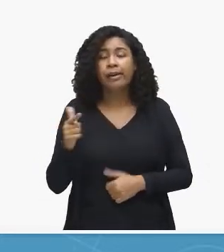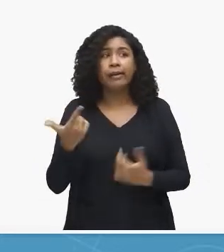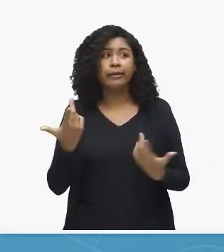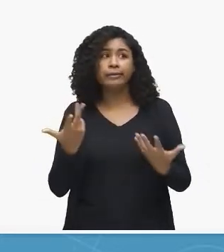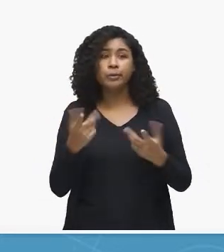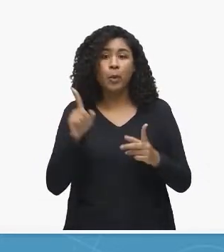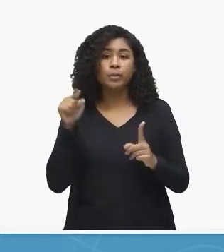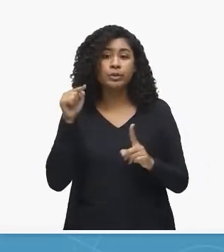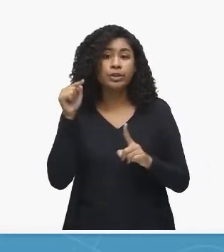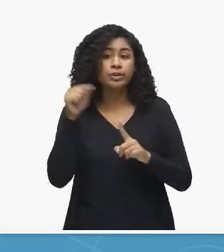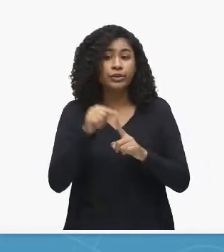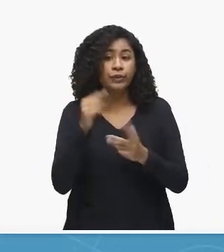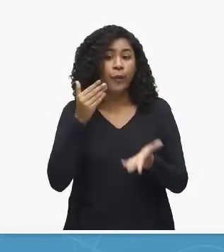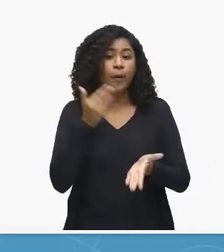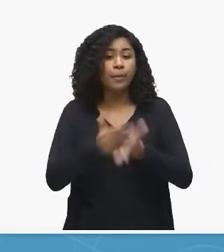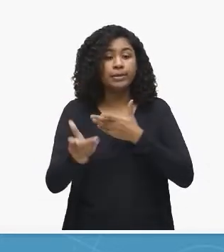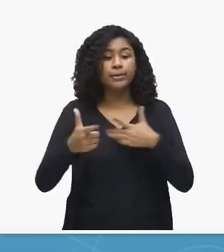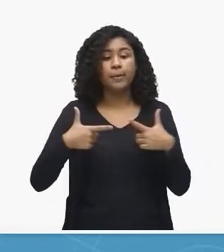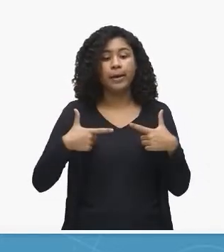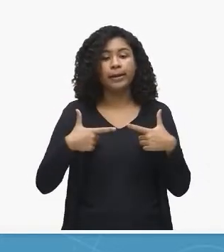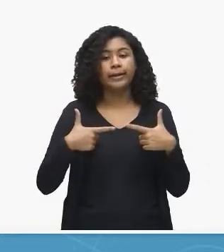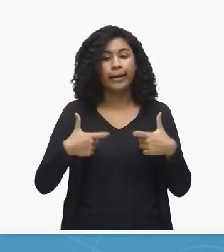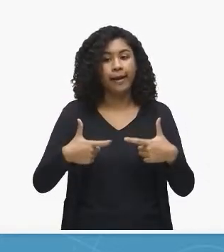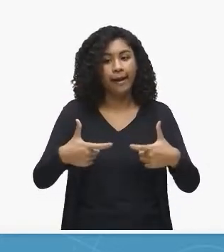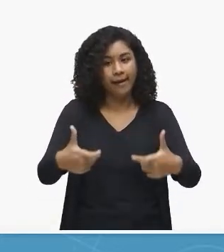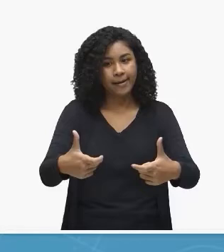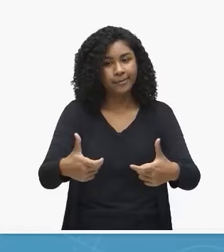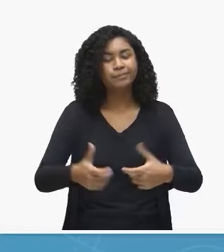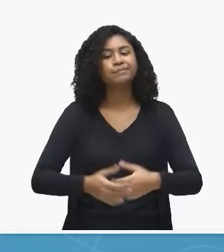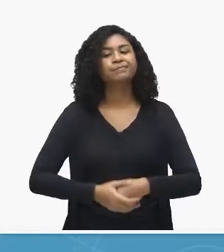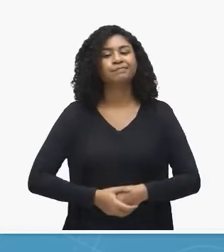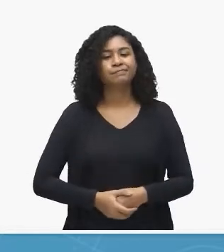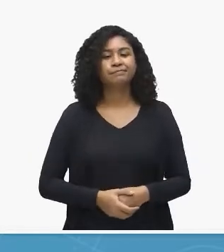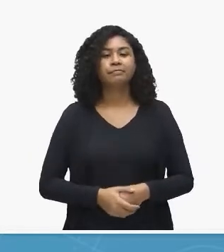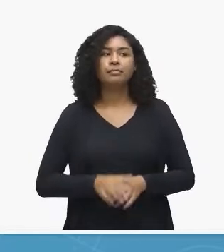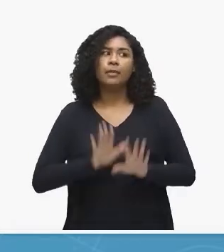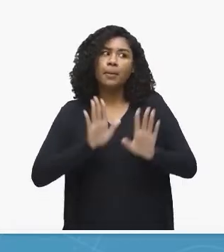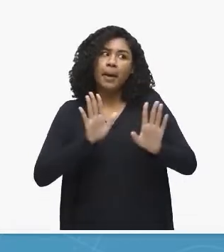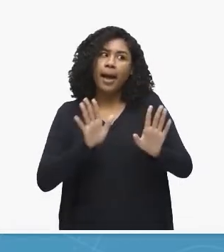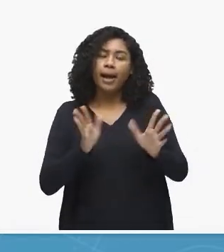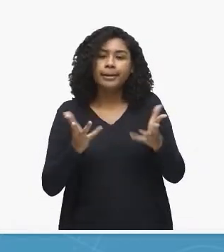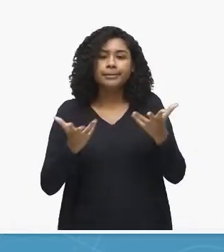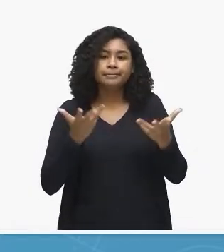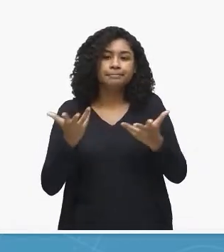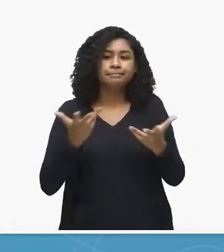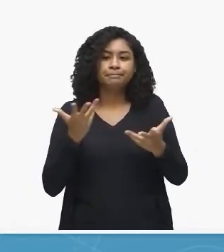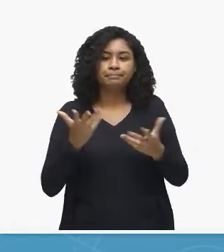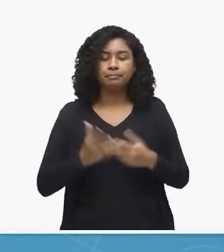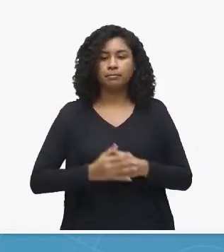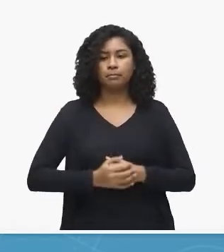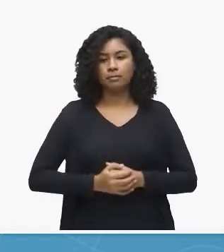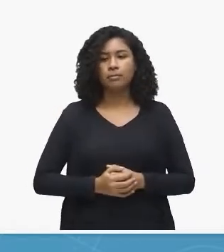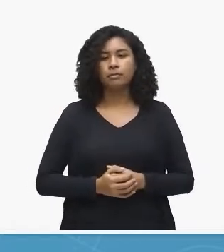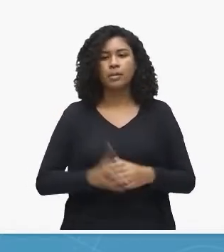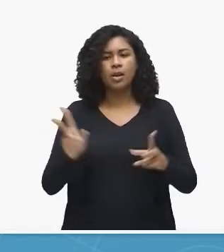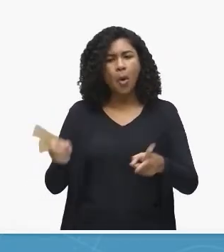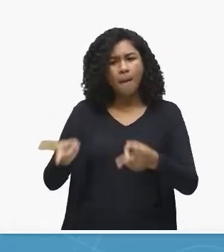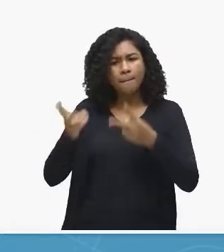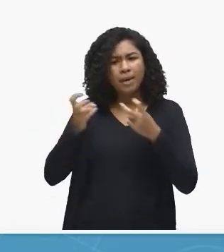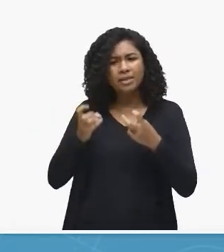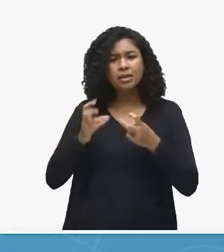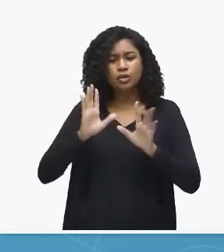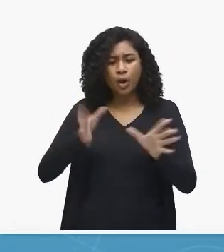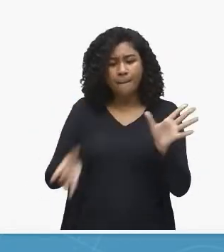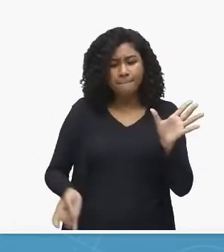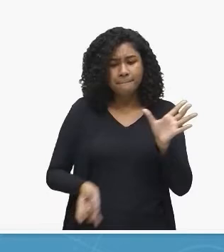de iniciar um conflito, mas é supostamente, né? Quando a gente observa que já estão